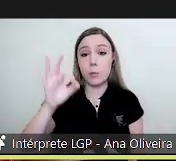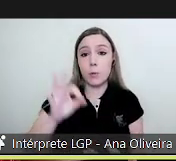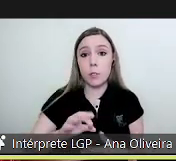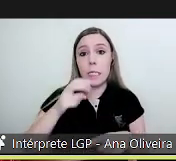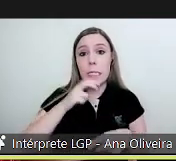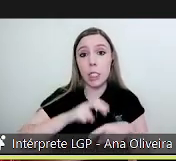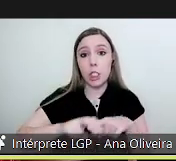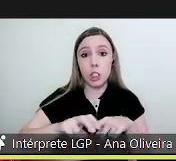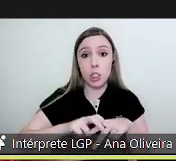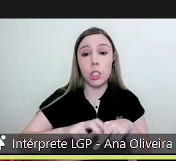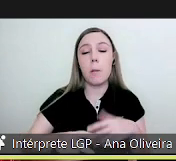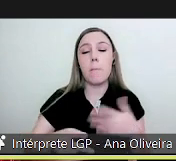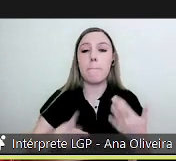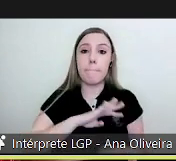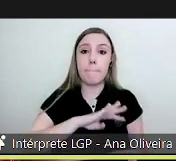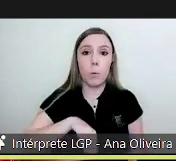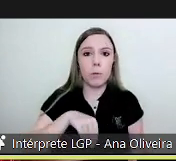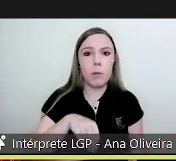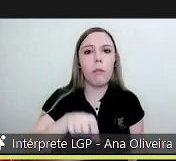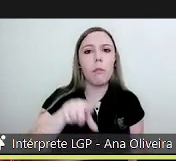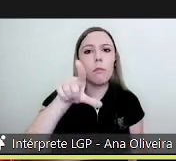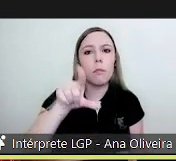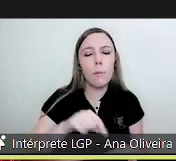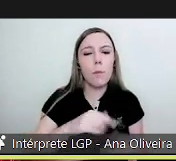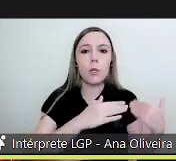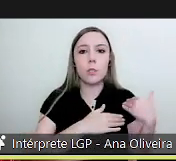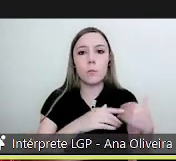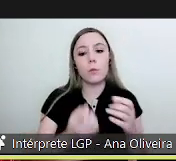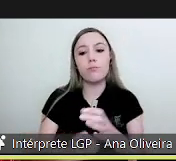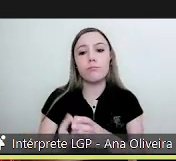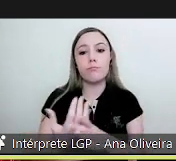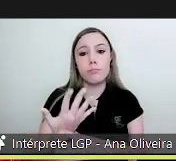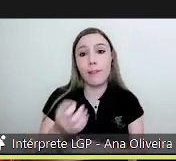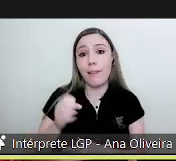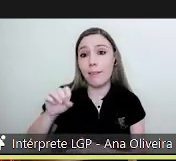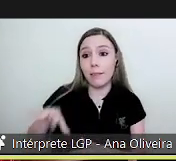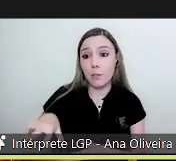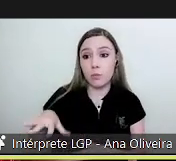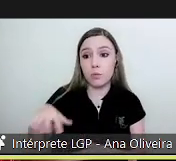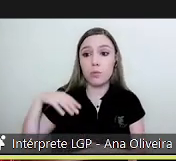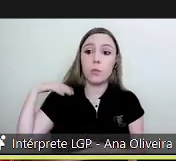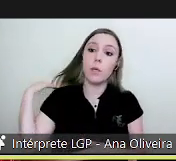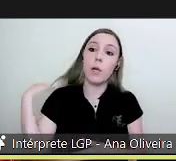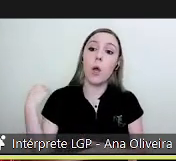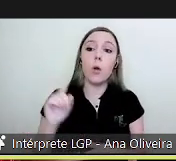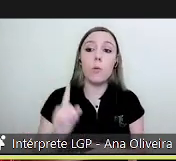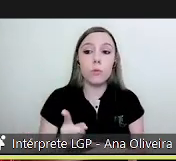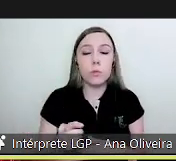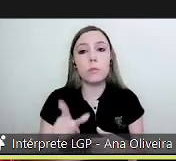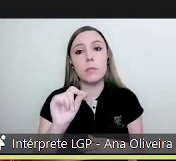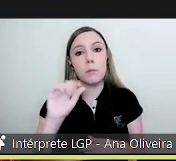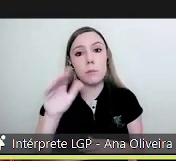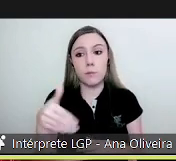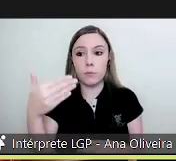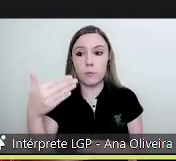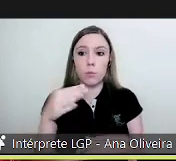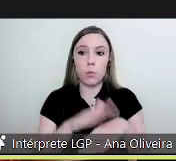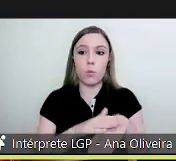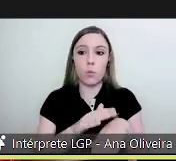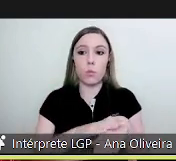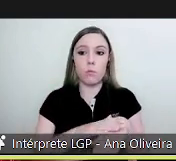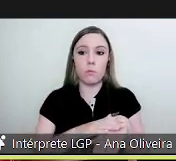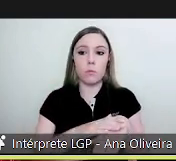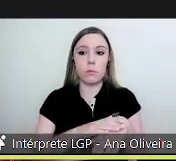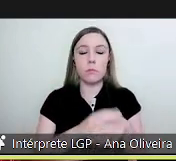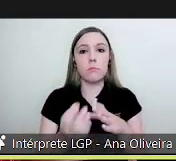mundial e são também responsáveis pela produção do resíduo, do lixo e, portanto, sobretudo até